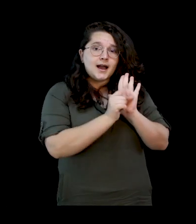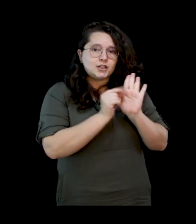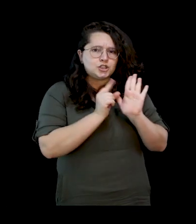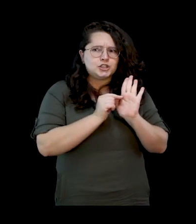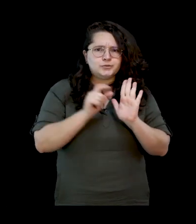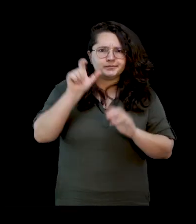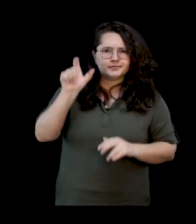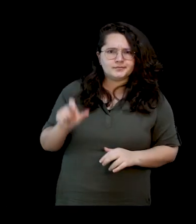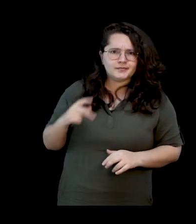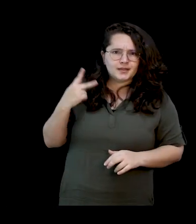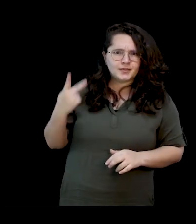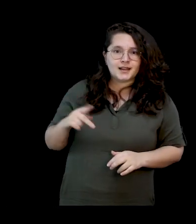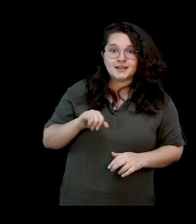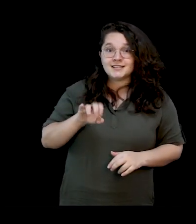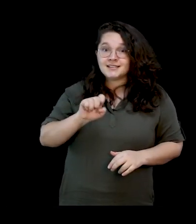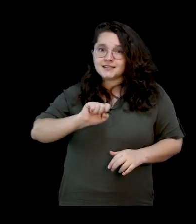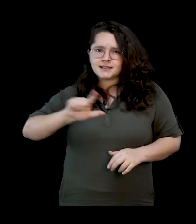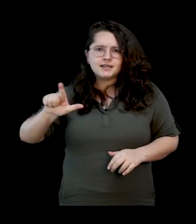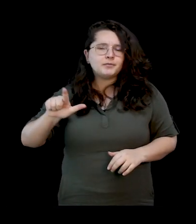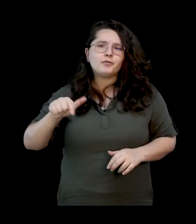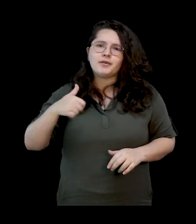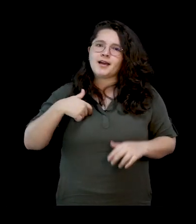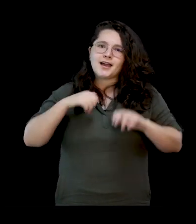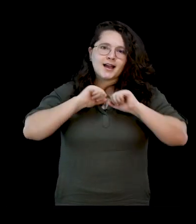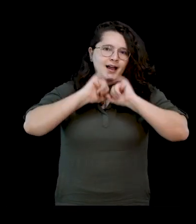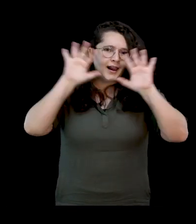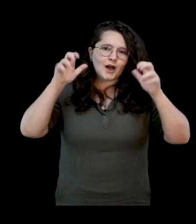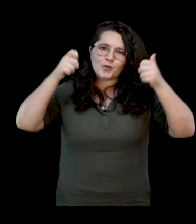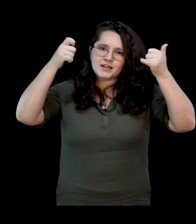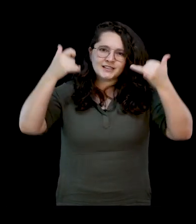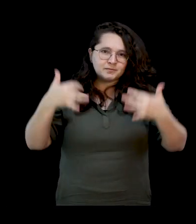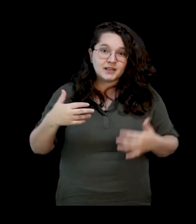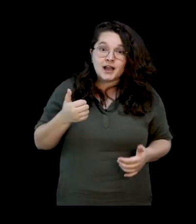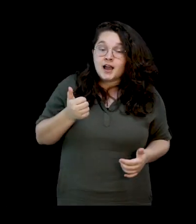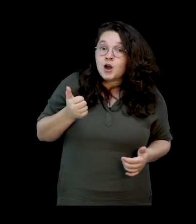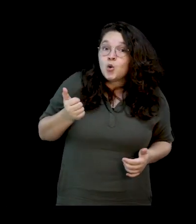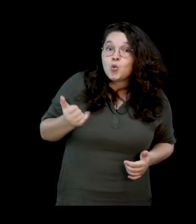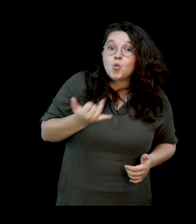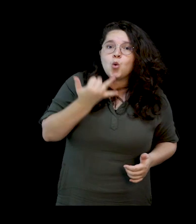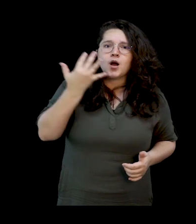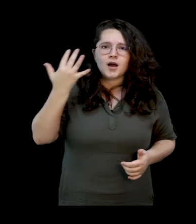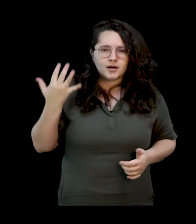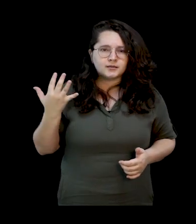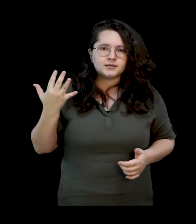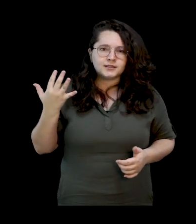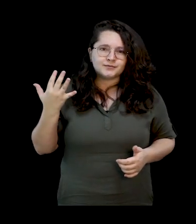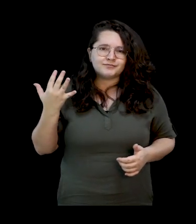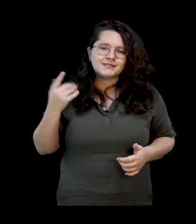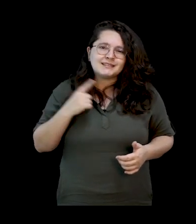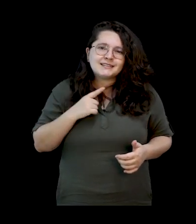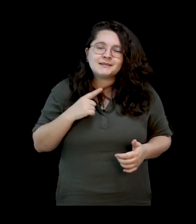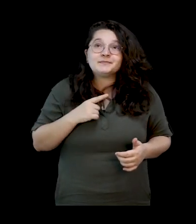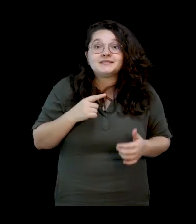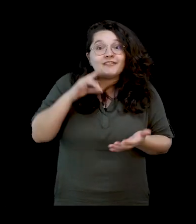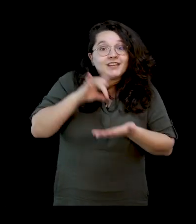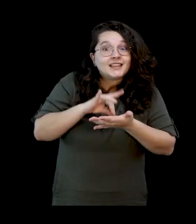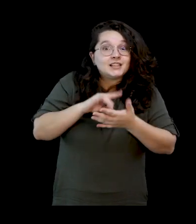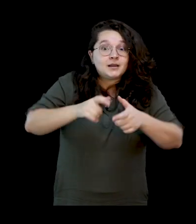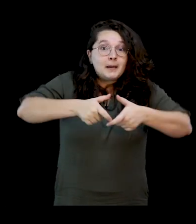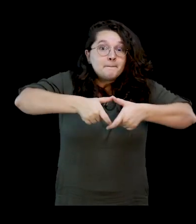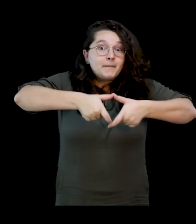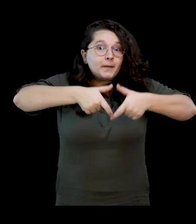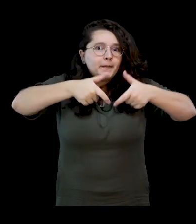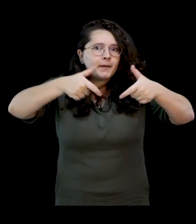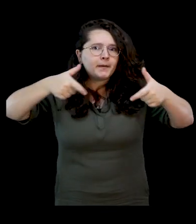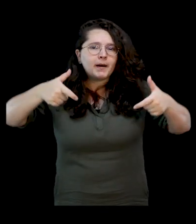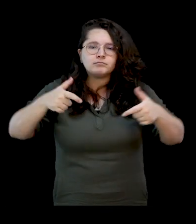Ao final do artigo do Zimmel, fica claro que ele aponta a questão da quantidade, do aumento